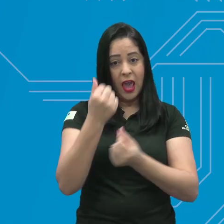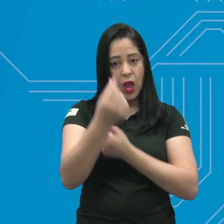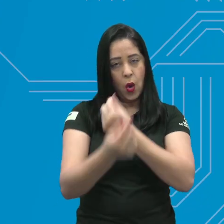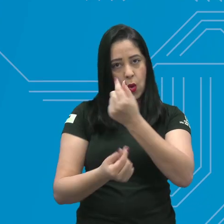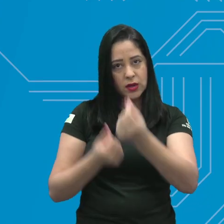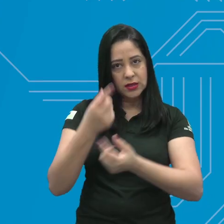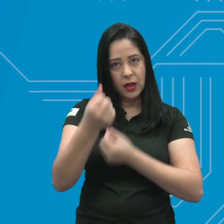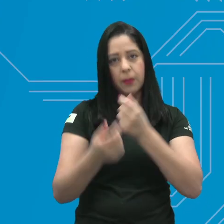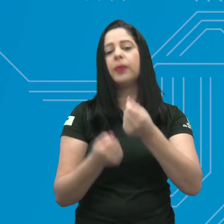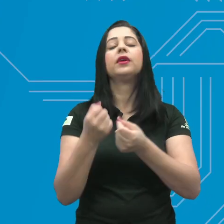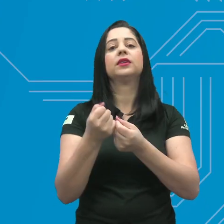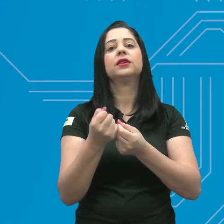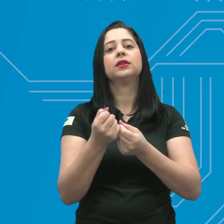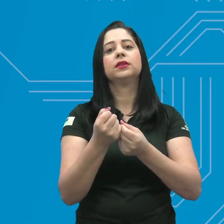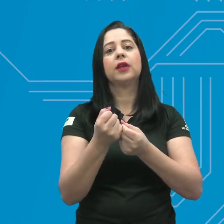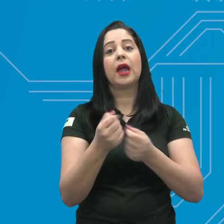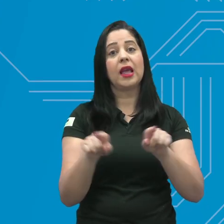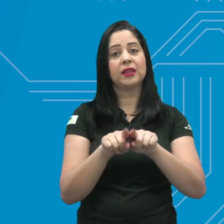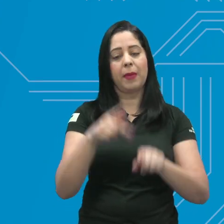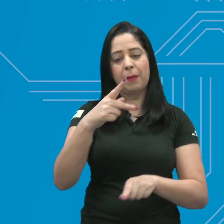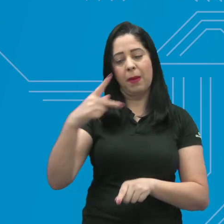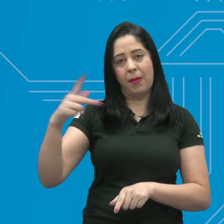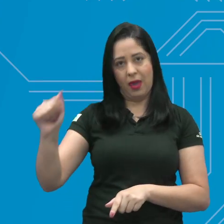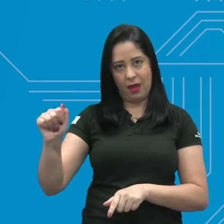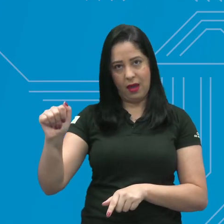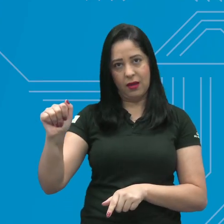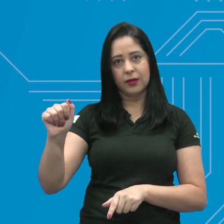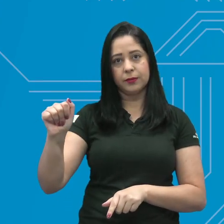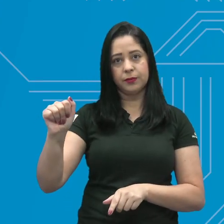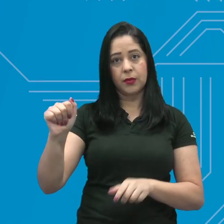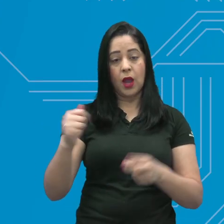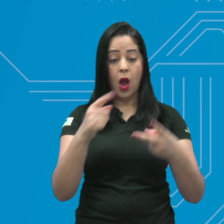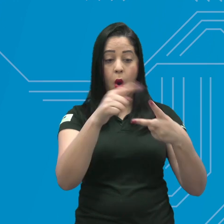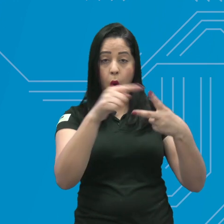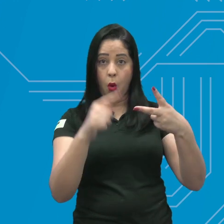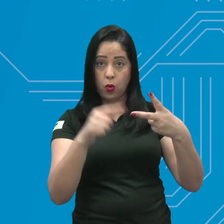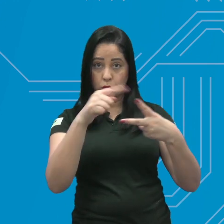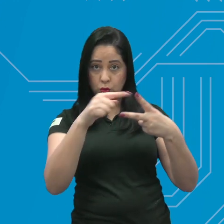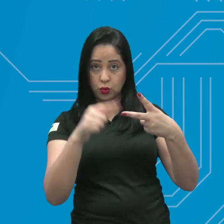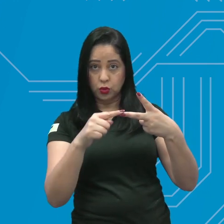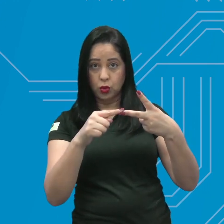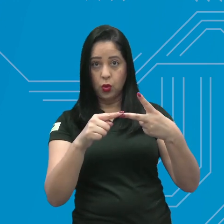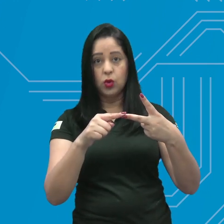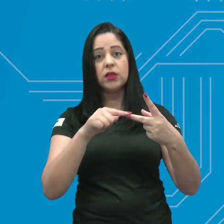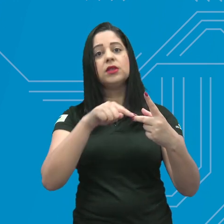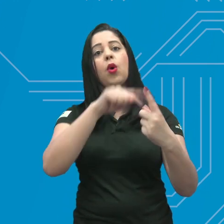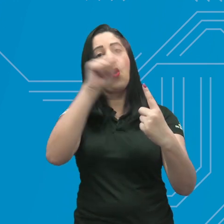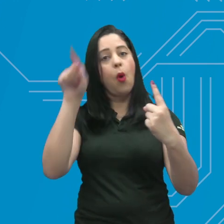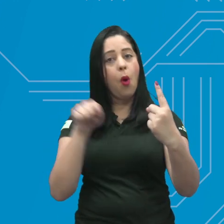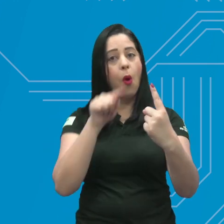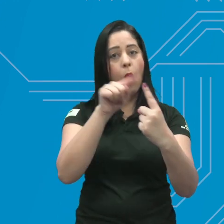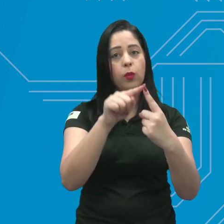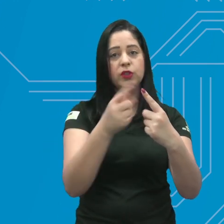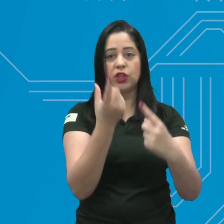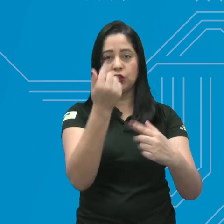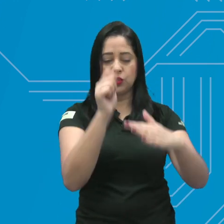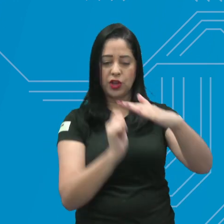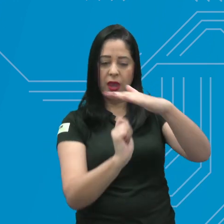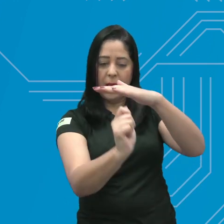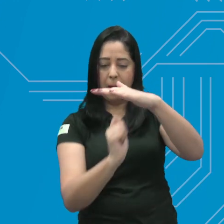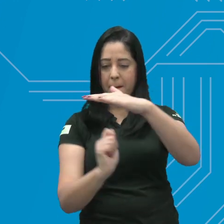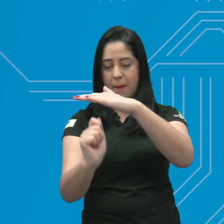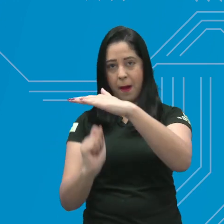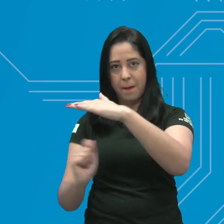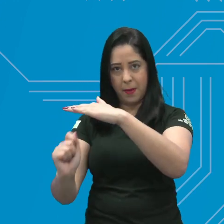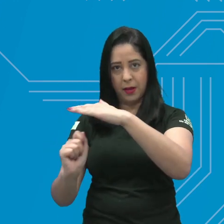a Lei Orçamentária Anual, e do PPA, o Plano Plurianual. Esses instrumentos que definem metas e prioridades